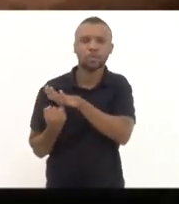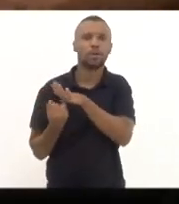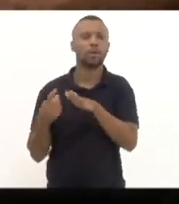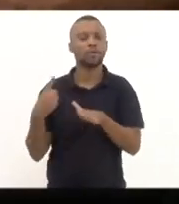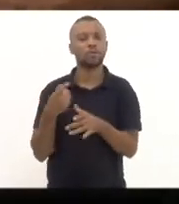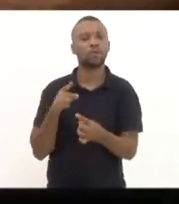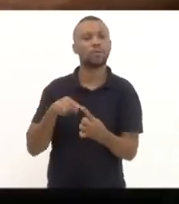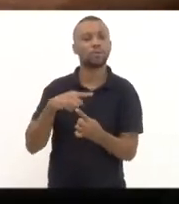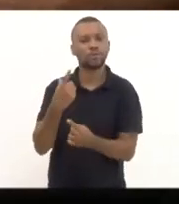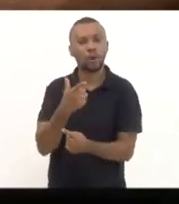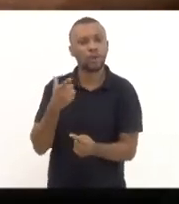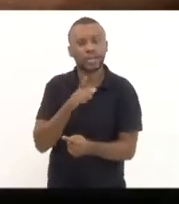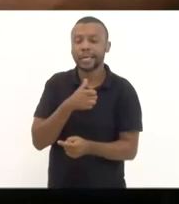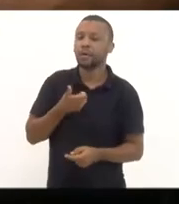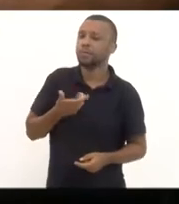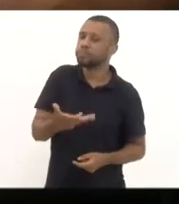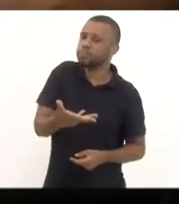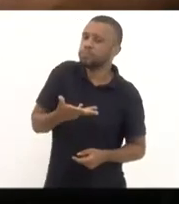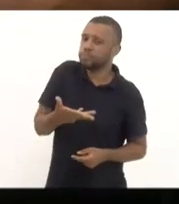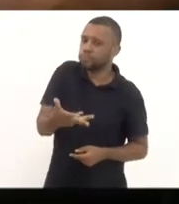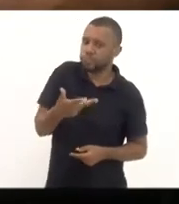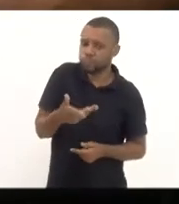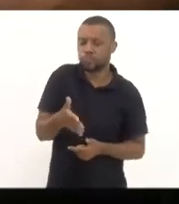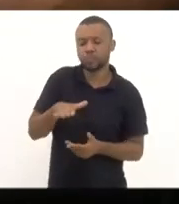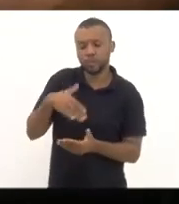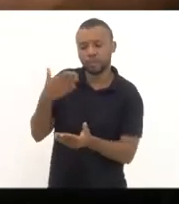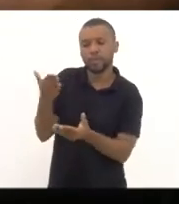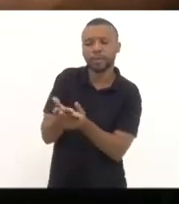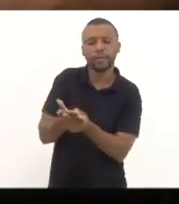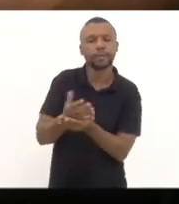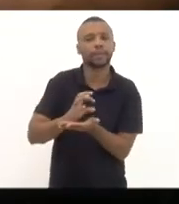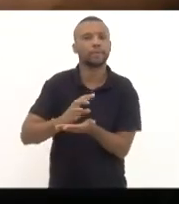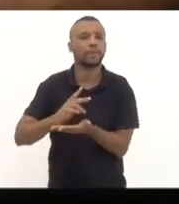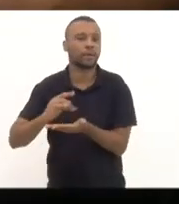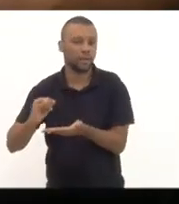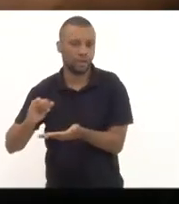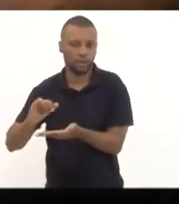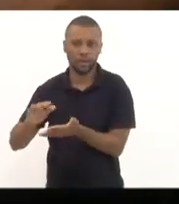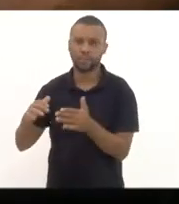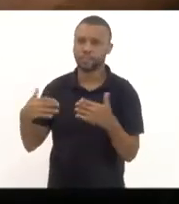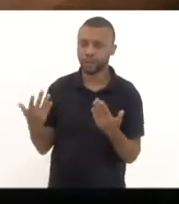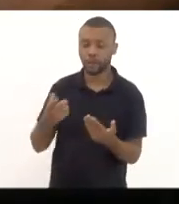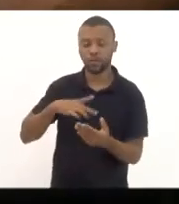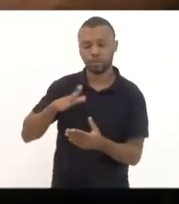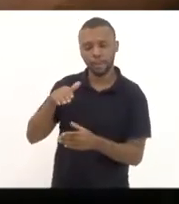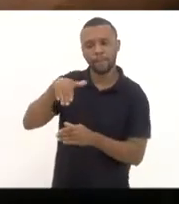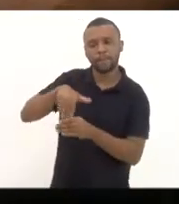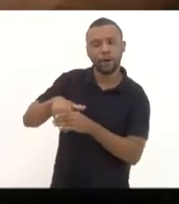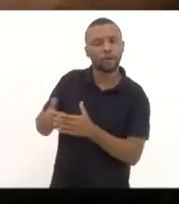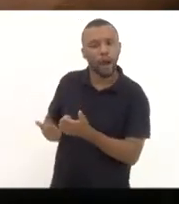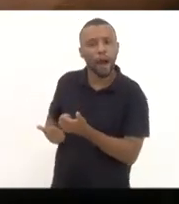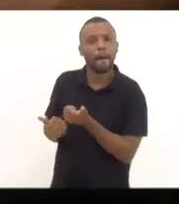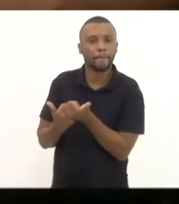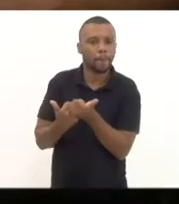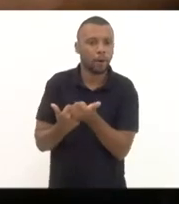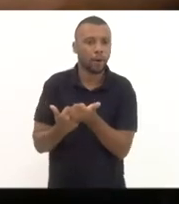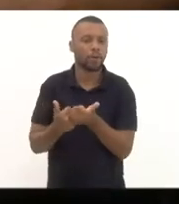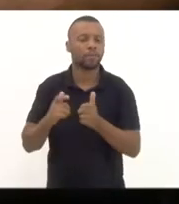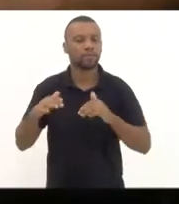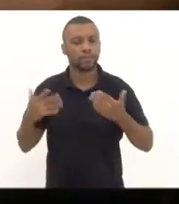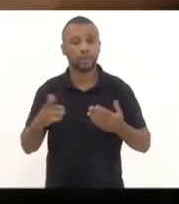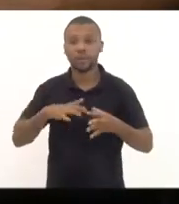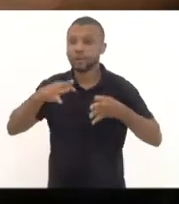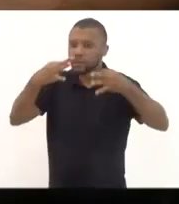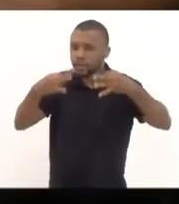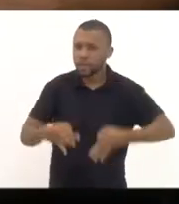agilize nosso processo aqui de CPI vão tem meu voto e com certeza a